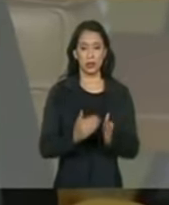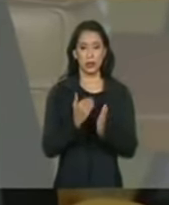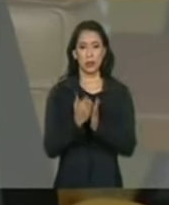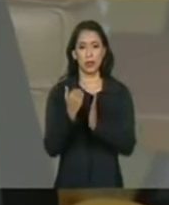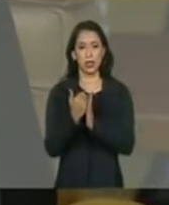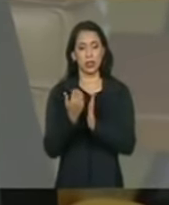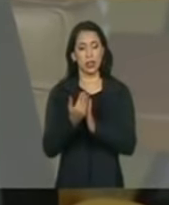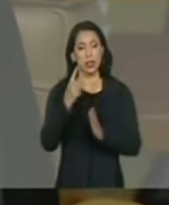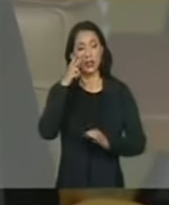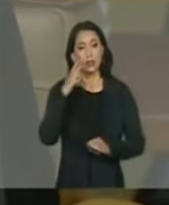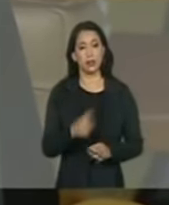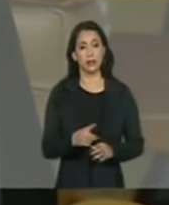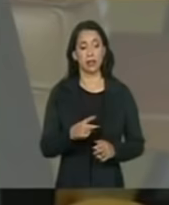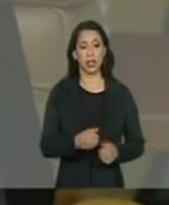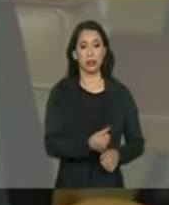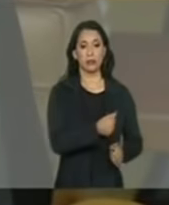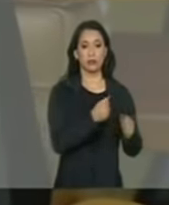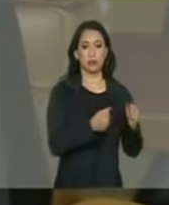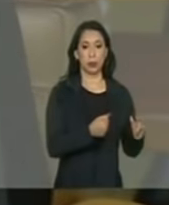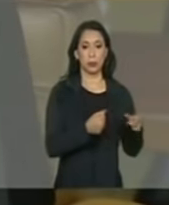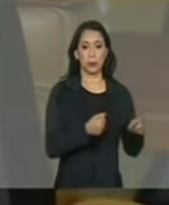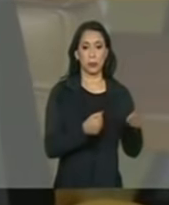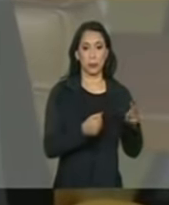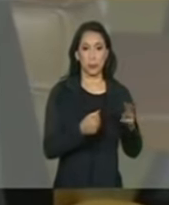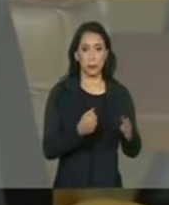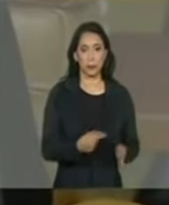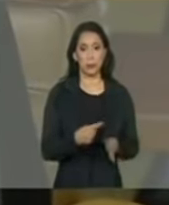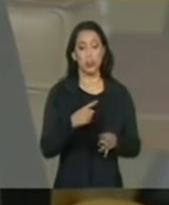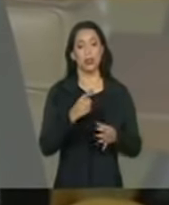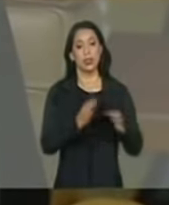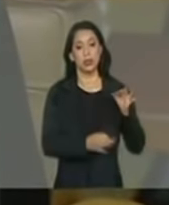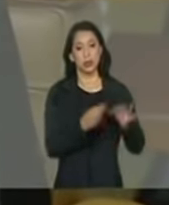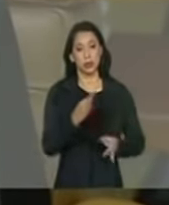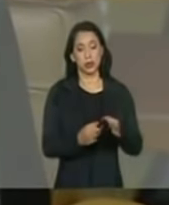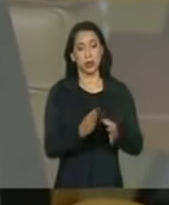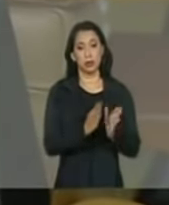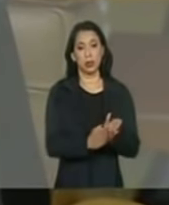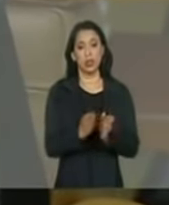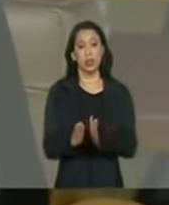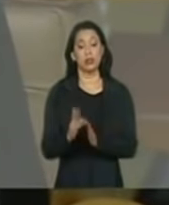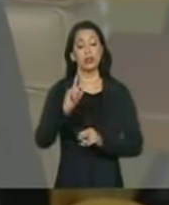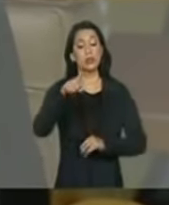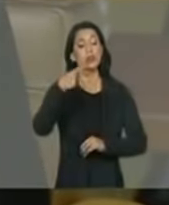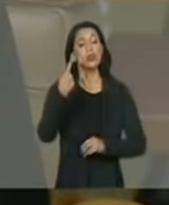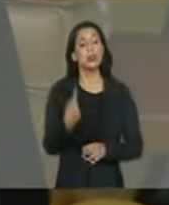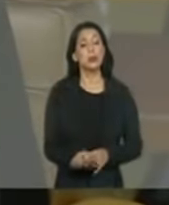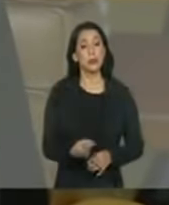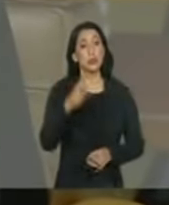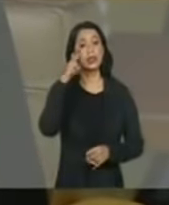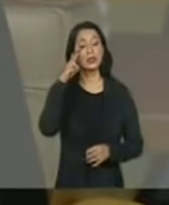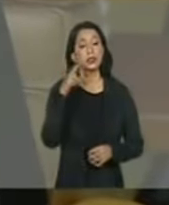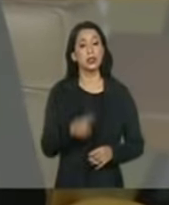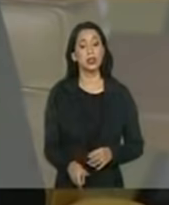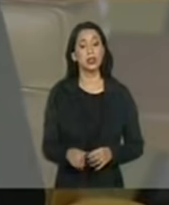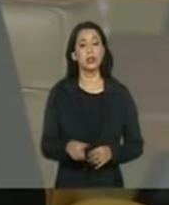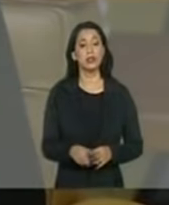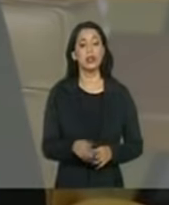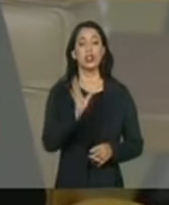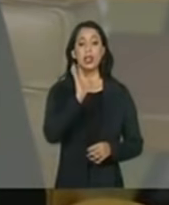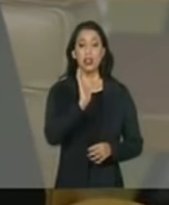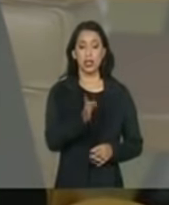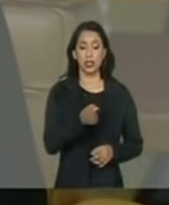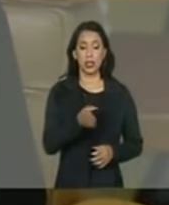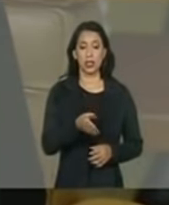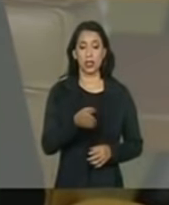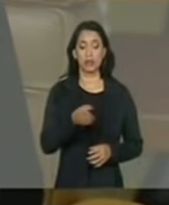sucedem os réus na posição pois só deixa de subsistir quando resultar configurado o trânsito em julgado da sentença